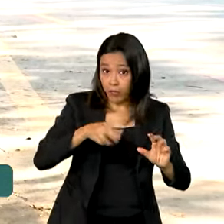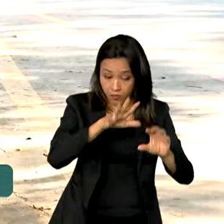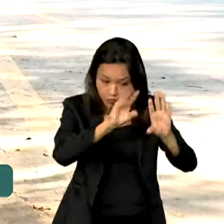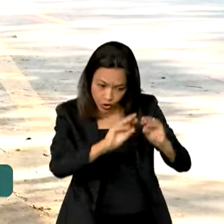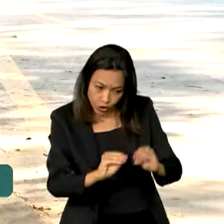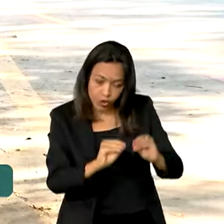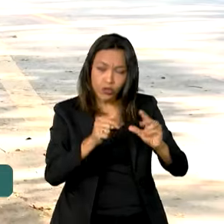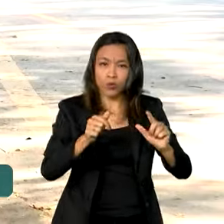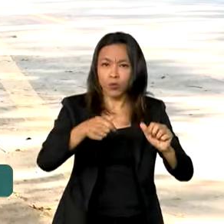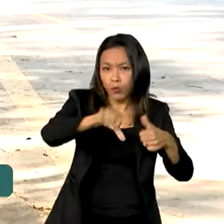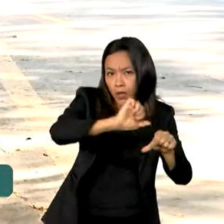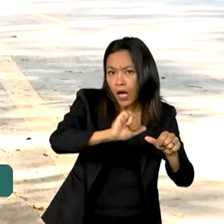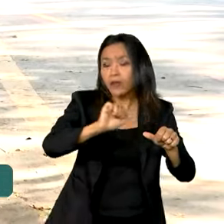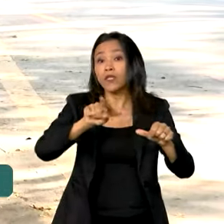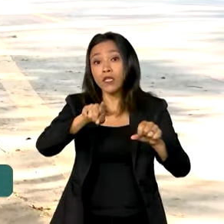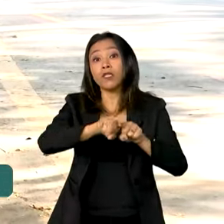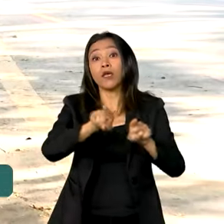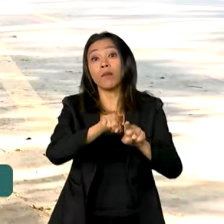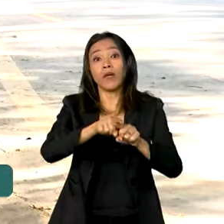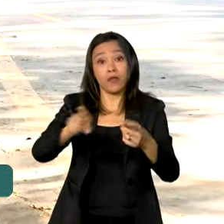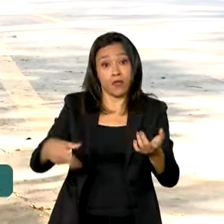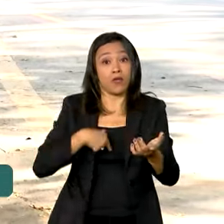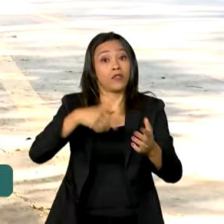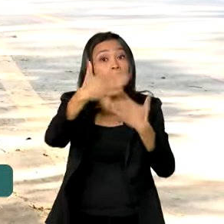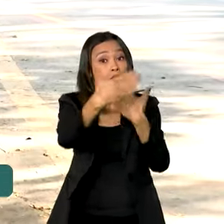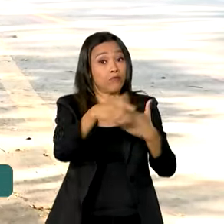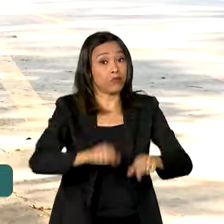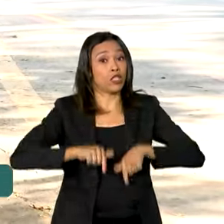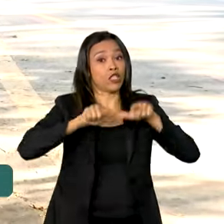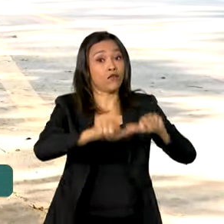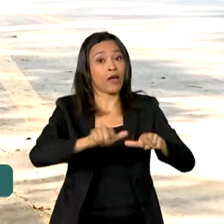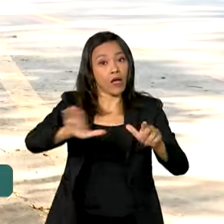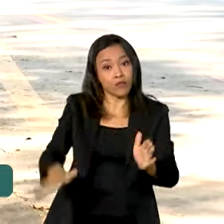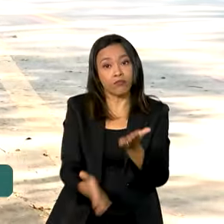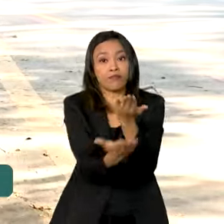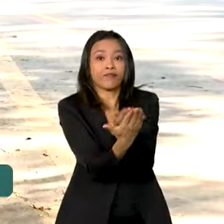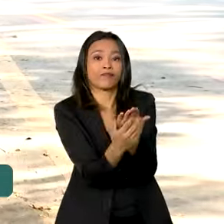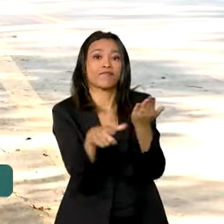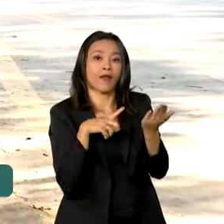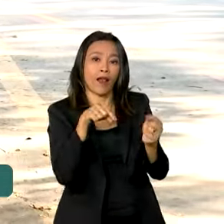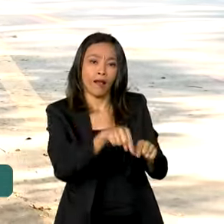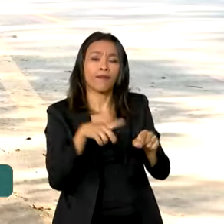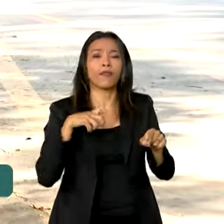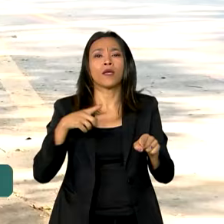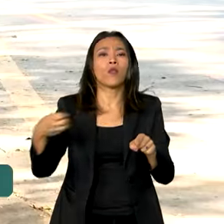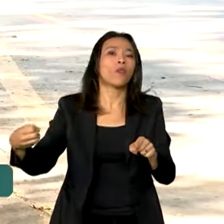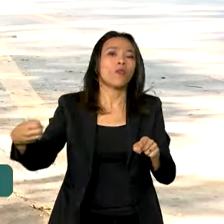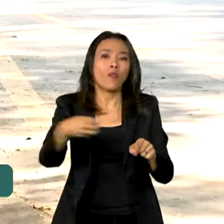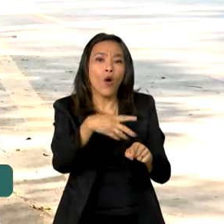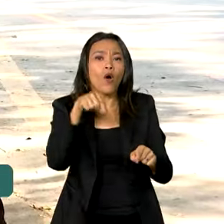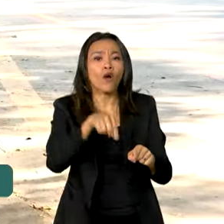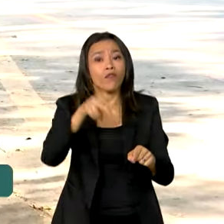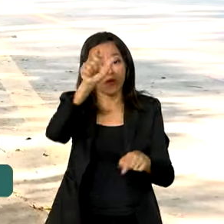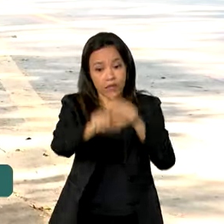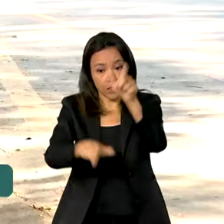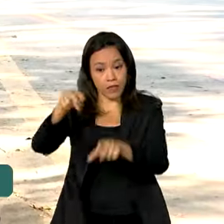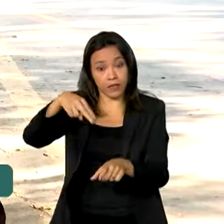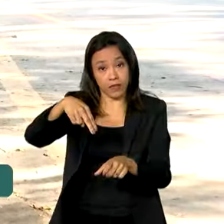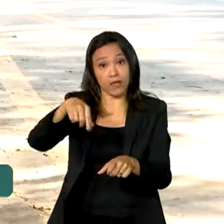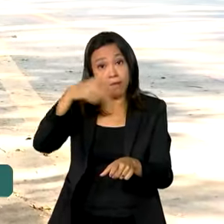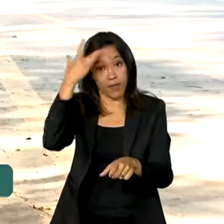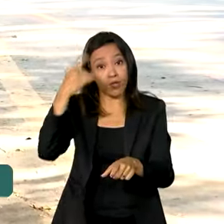com envio de títulos. O novo cronograma do CPNU inclui a habilitação desses novos candidatos para a correção das